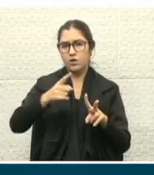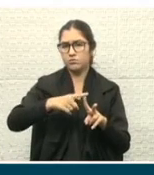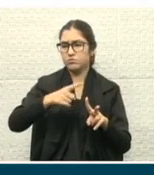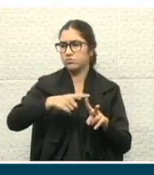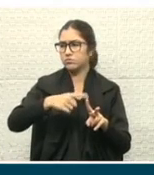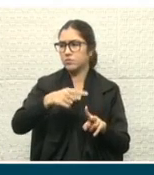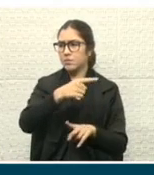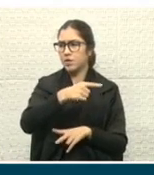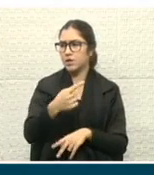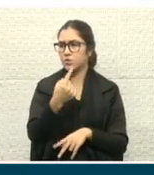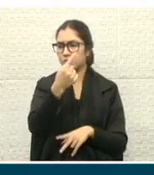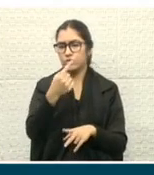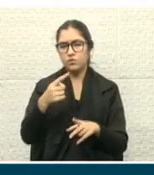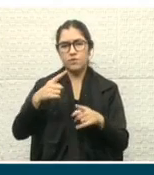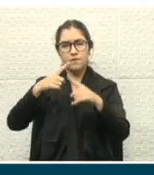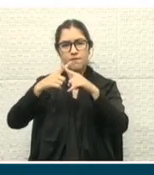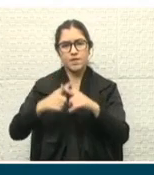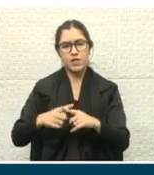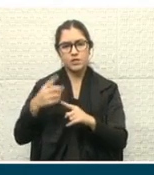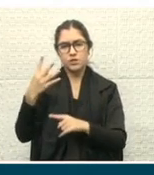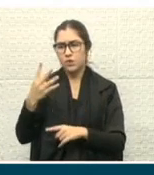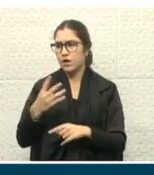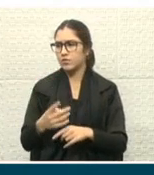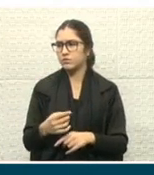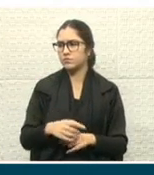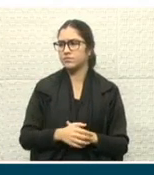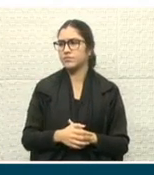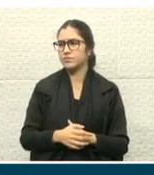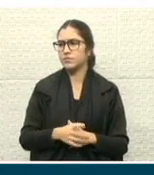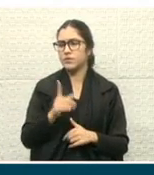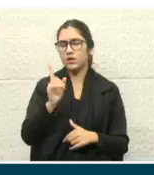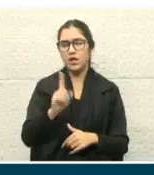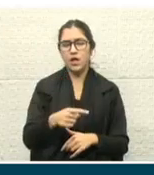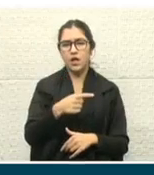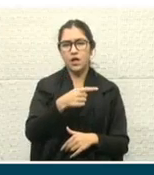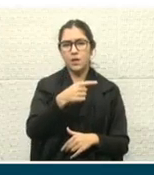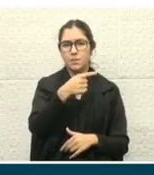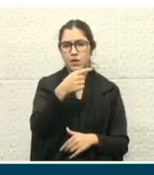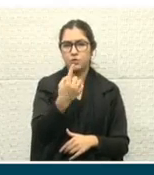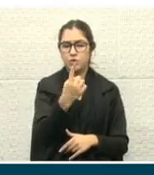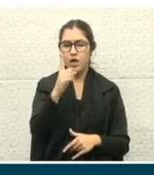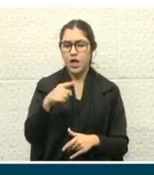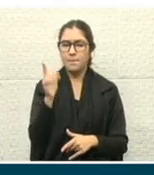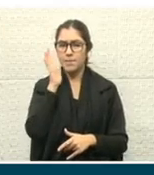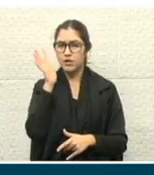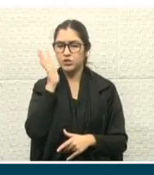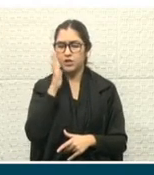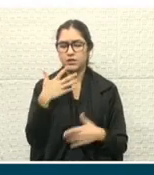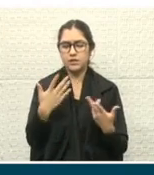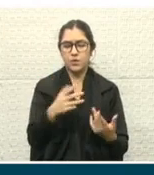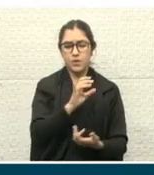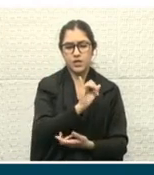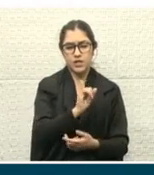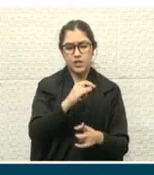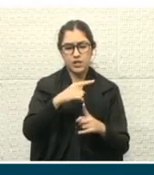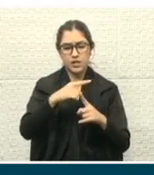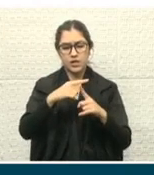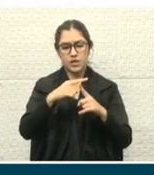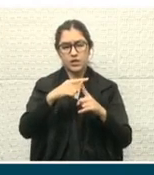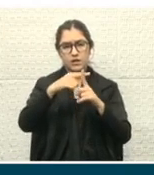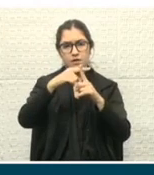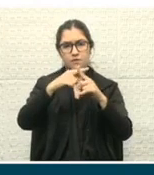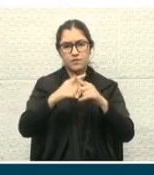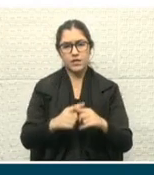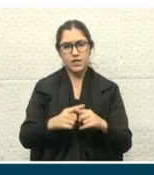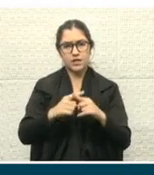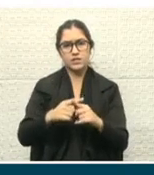1 vezes 4. Raiz de menos 1 é a unidade imaginária. Então, i vezes raiz de